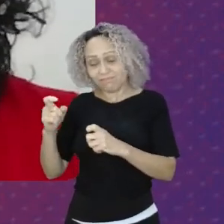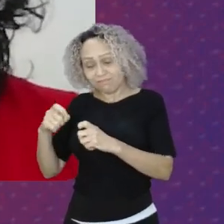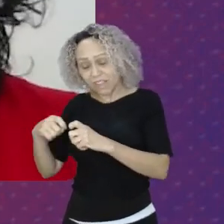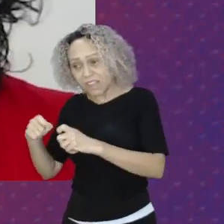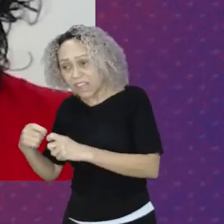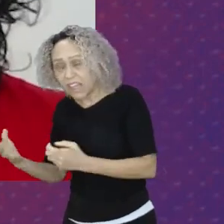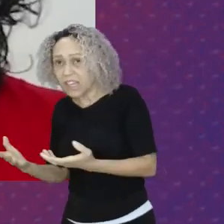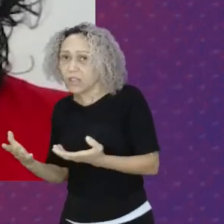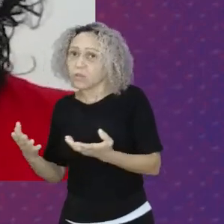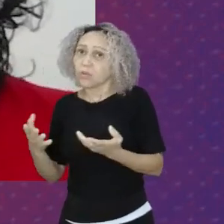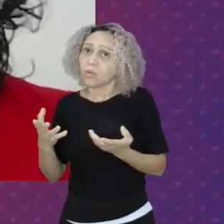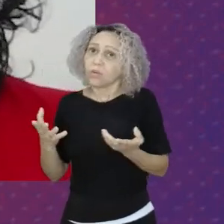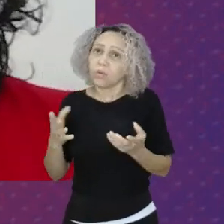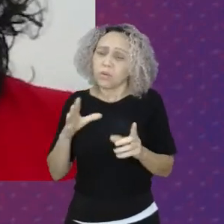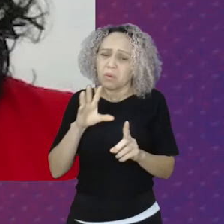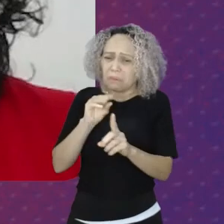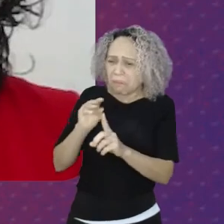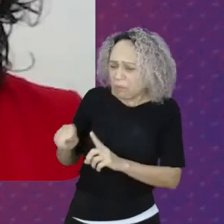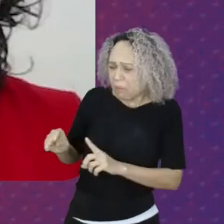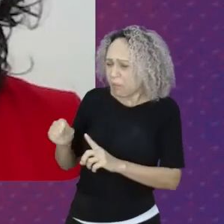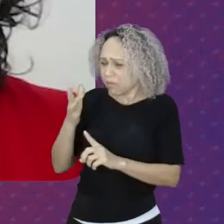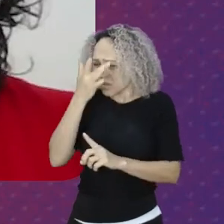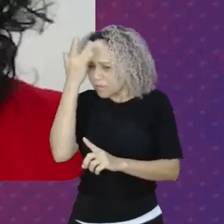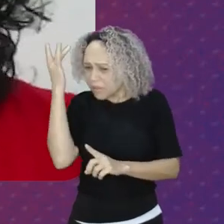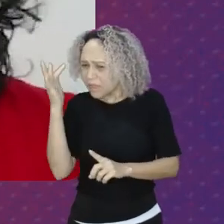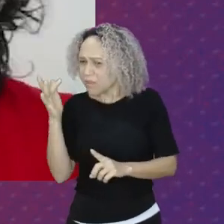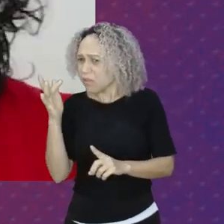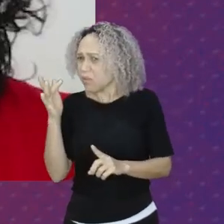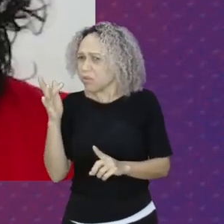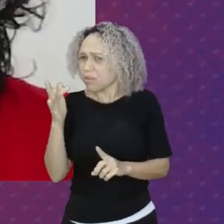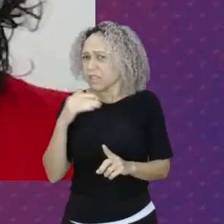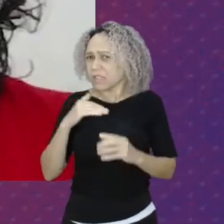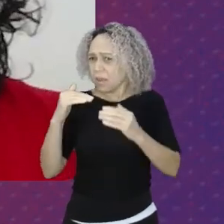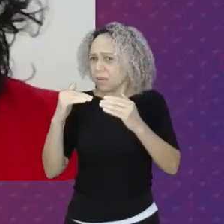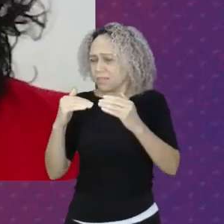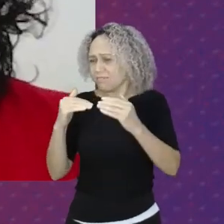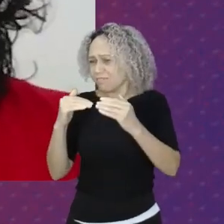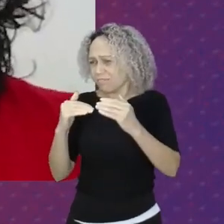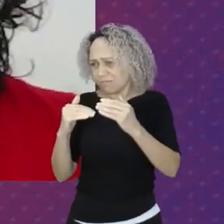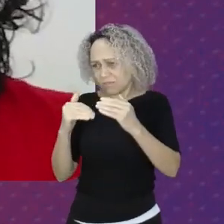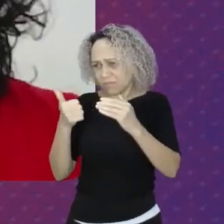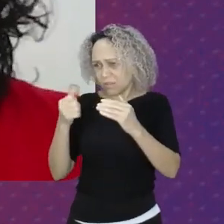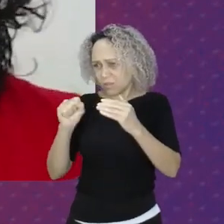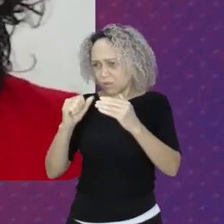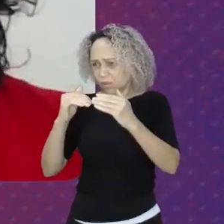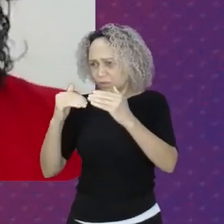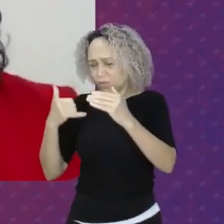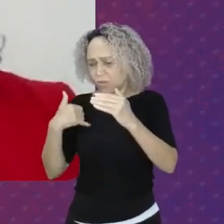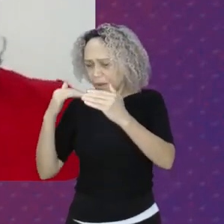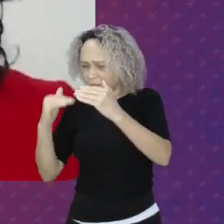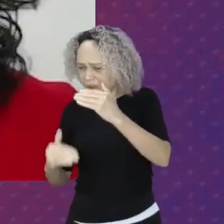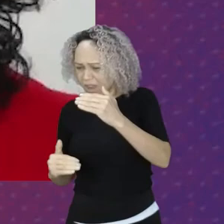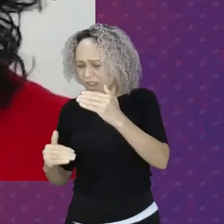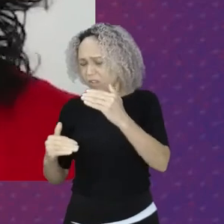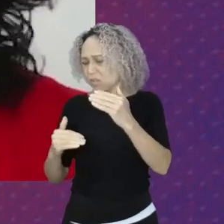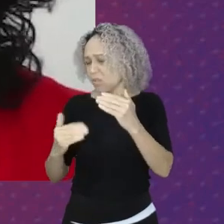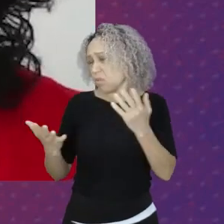deficiência mental e que não tem discernimento para a prática do ato.